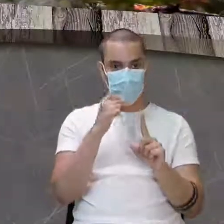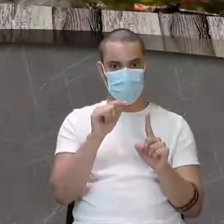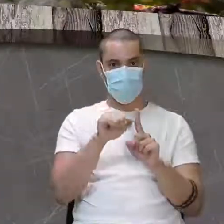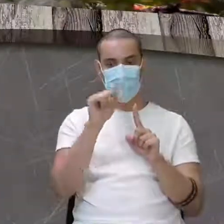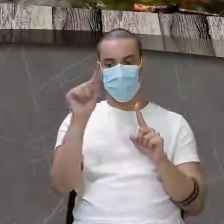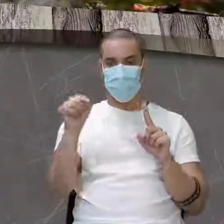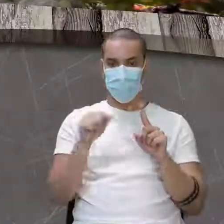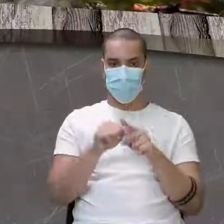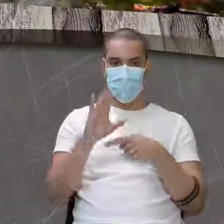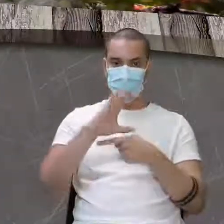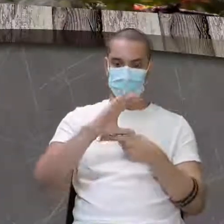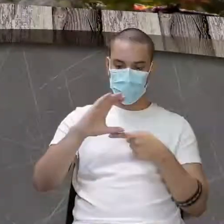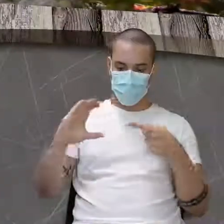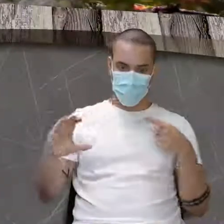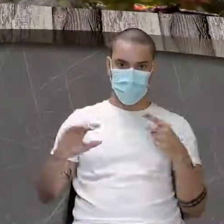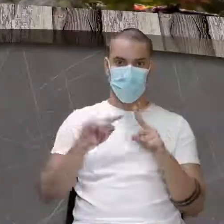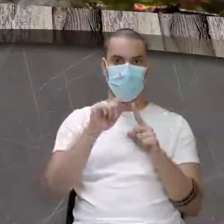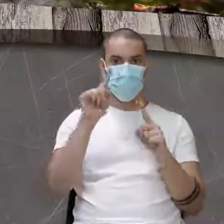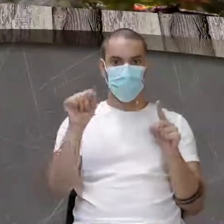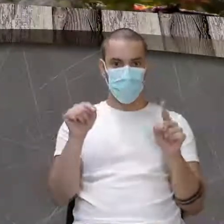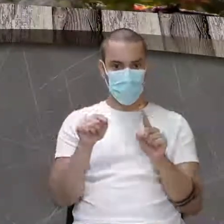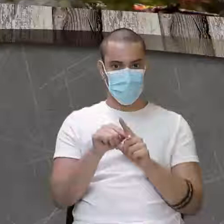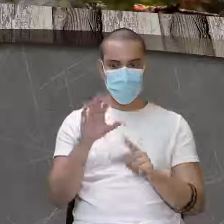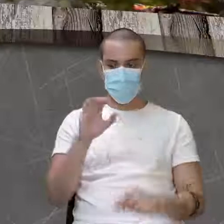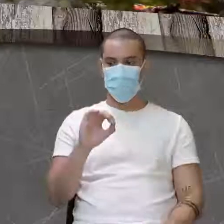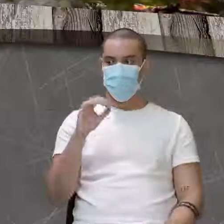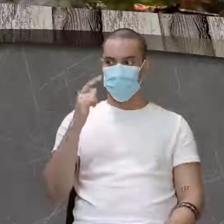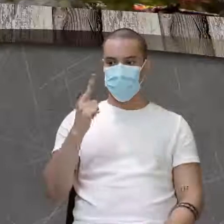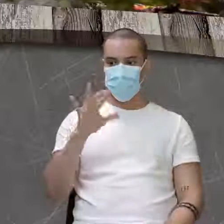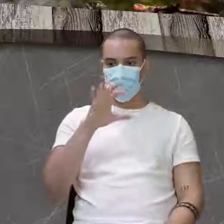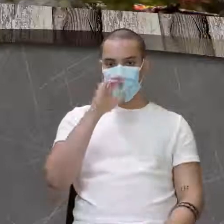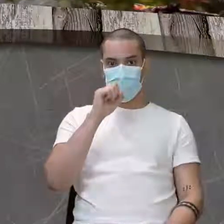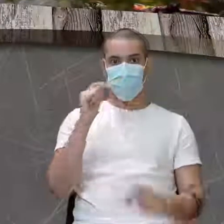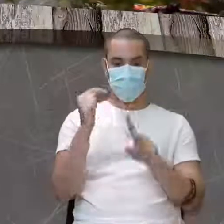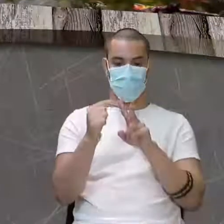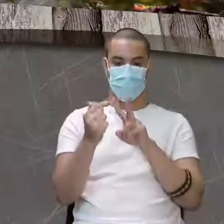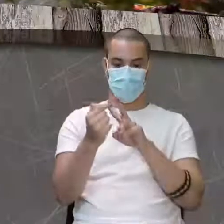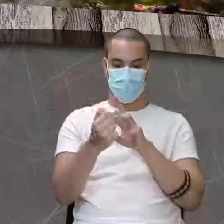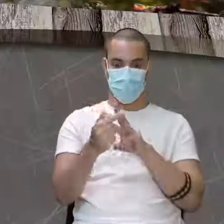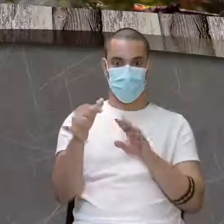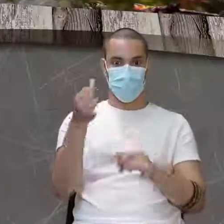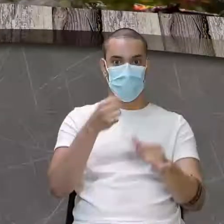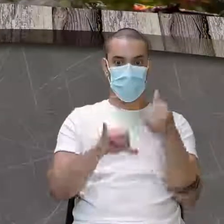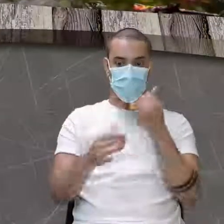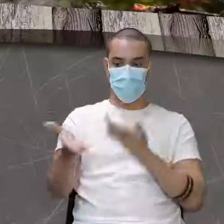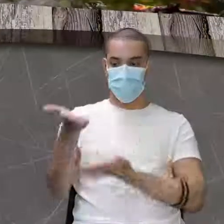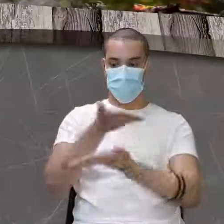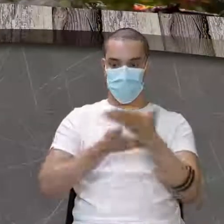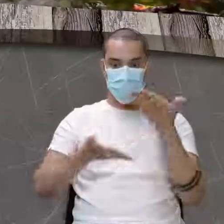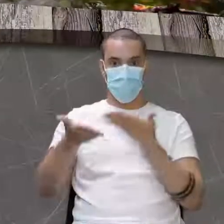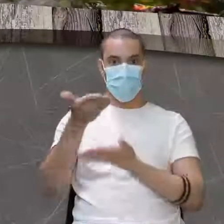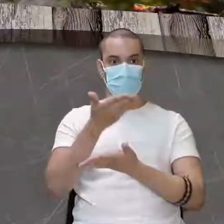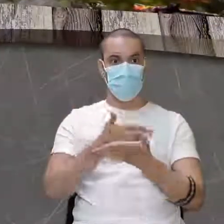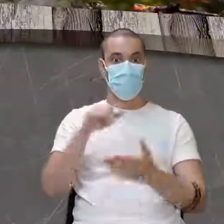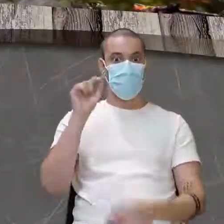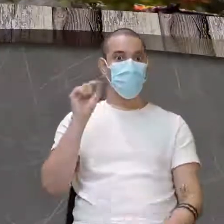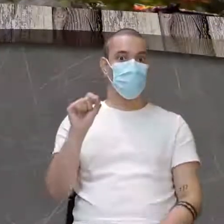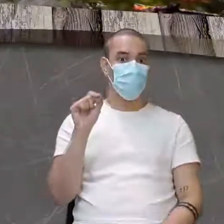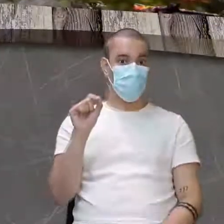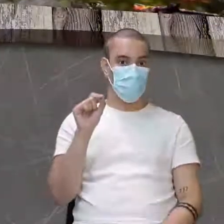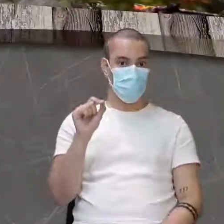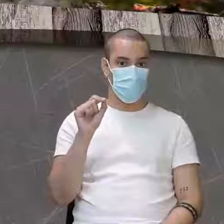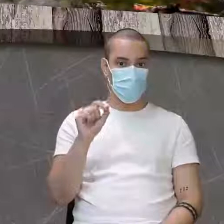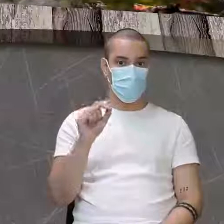do carbono, ciclo do oxigênio. 3 elementos químicos que se interagem e são o quê?